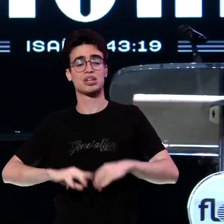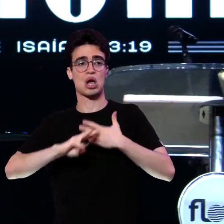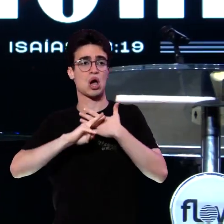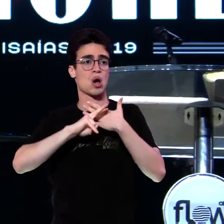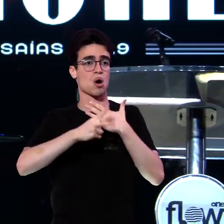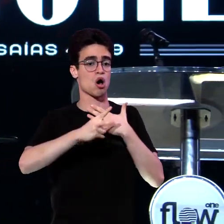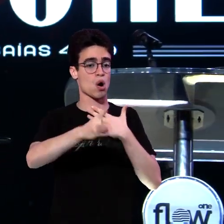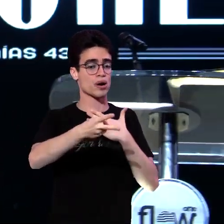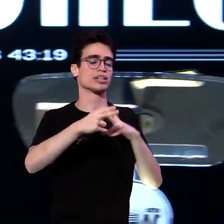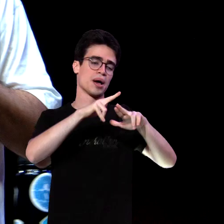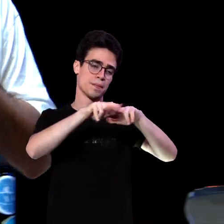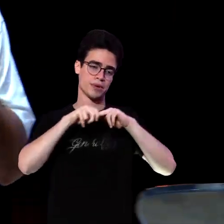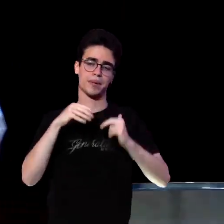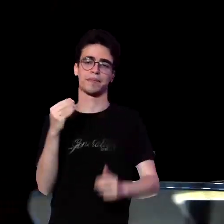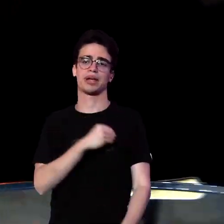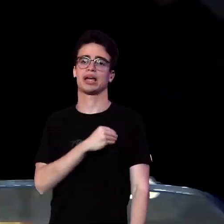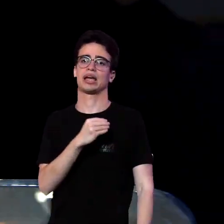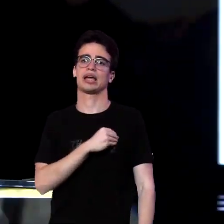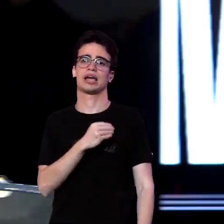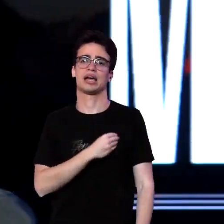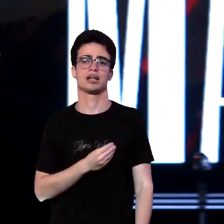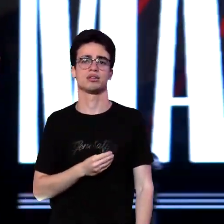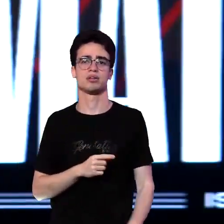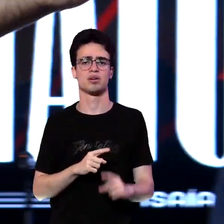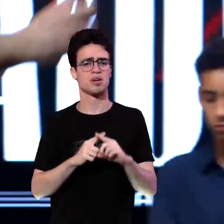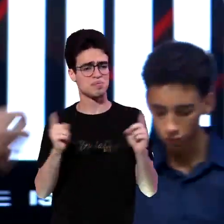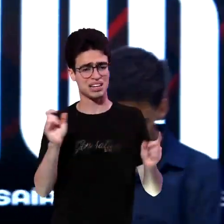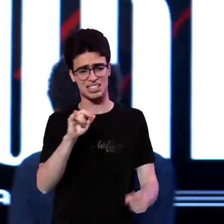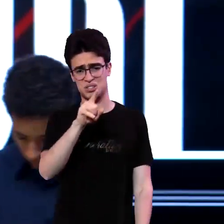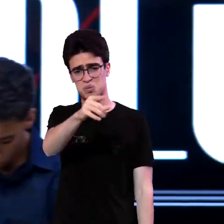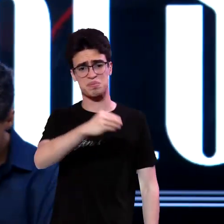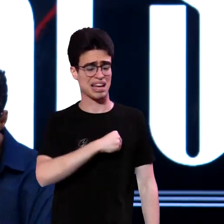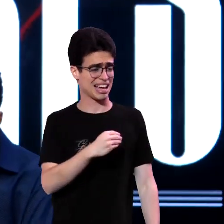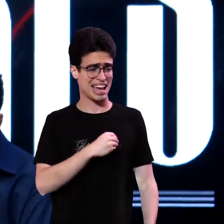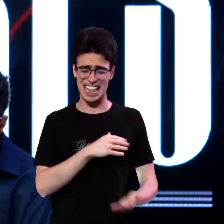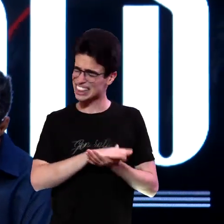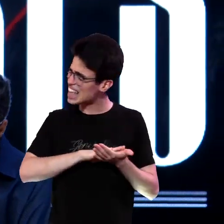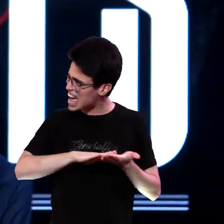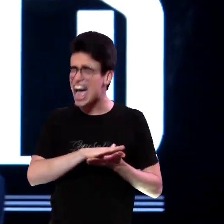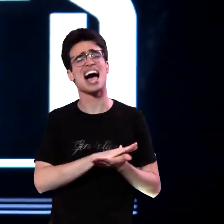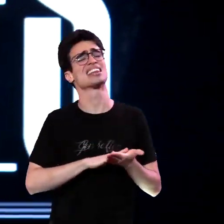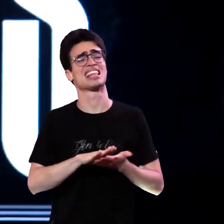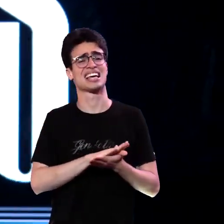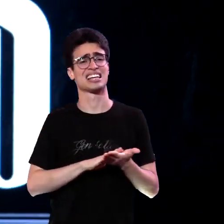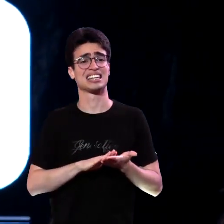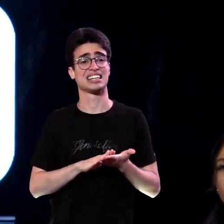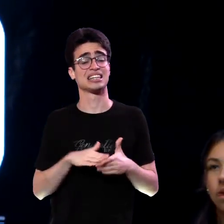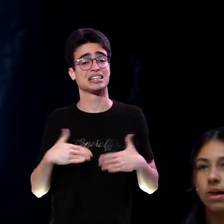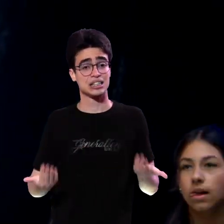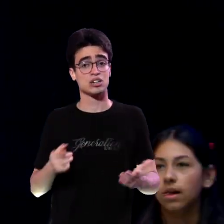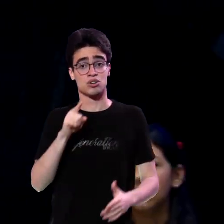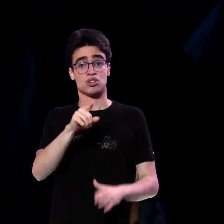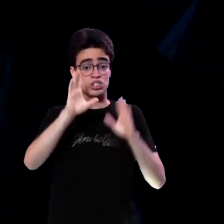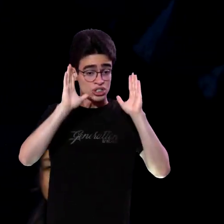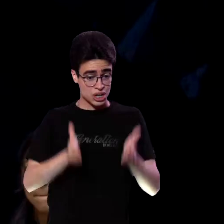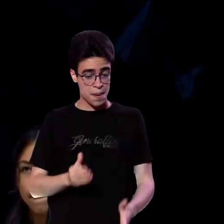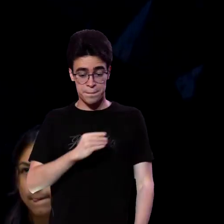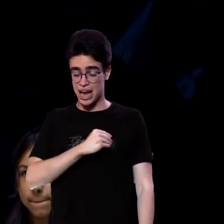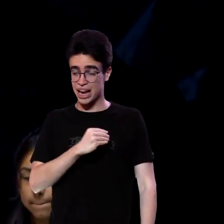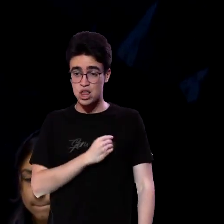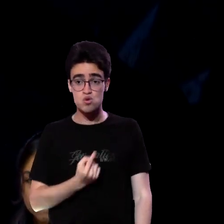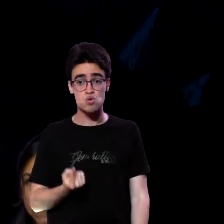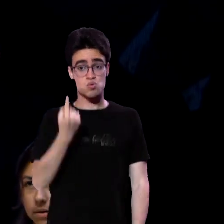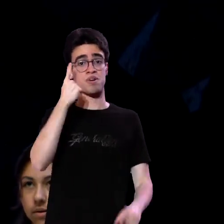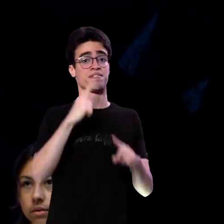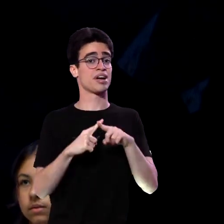dos meus pecados. Mas mesmo se você não haver pecado, o fato de você já ter tido pecado pelo menos uma